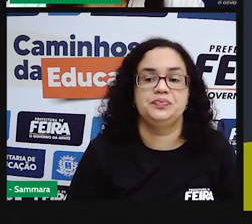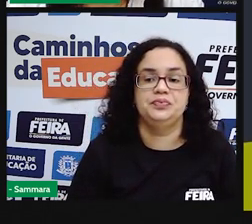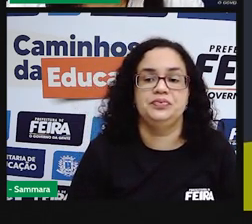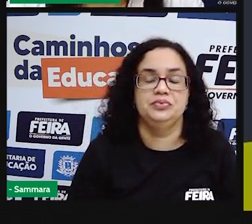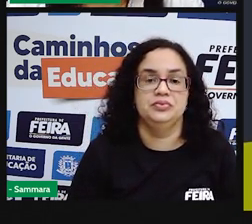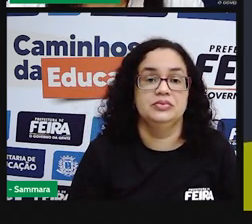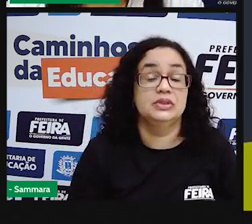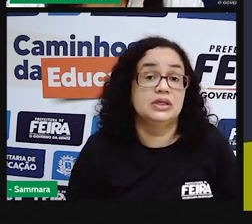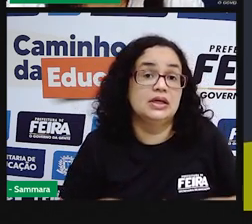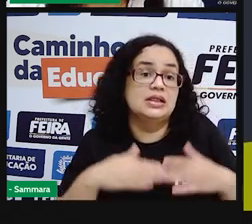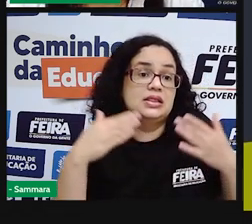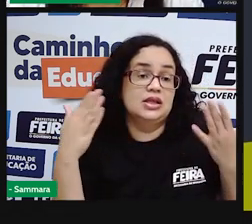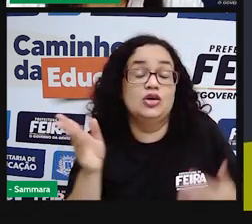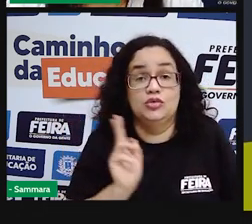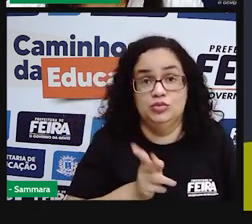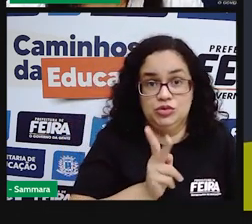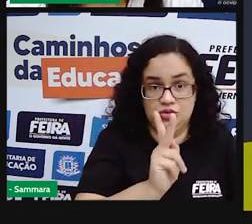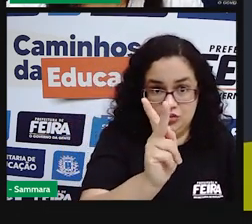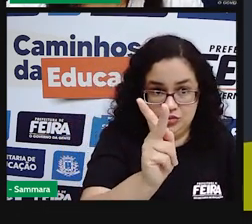Então, vamos lá.